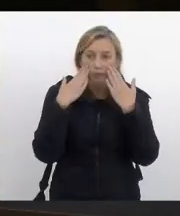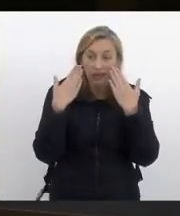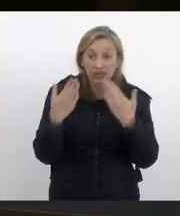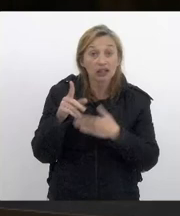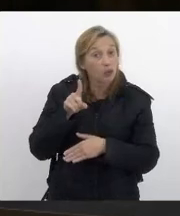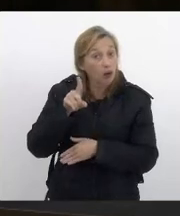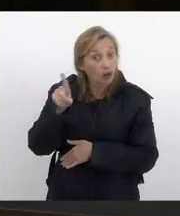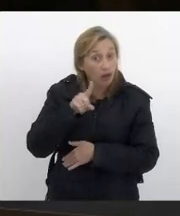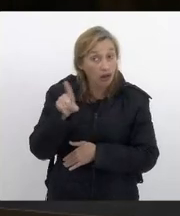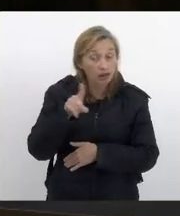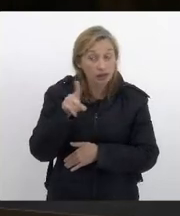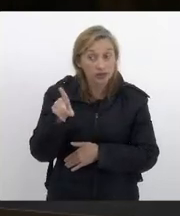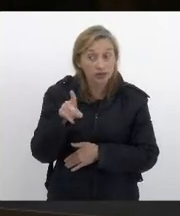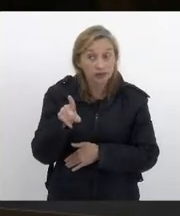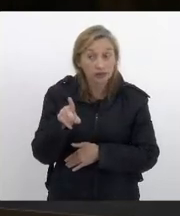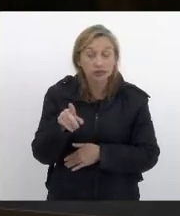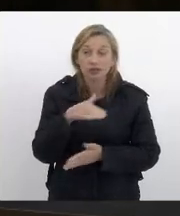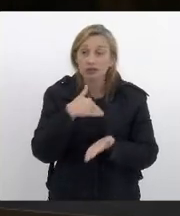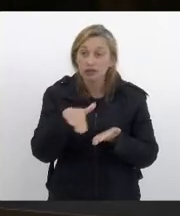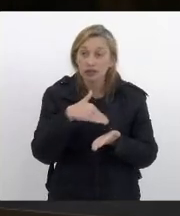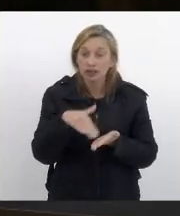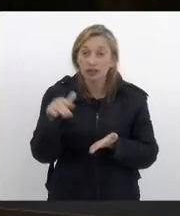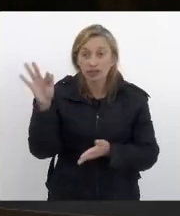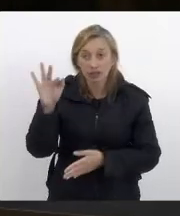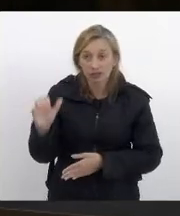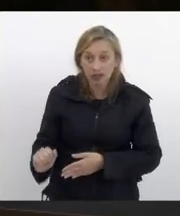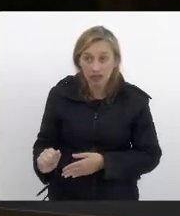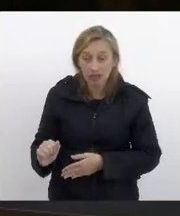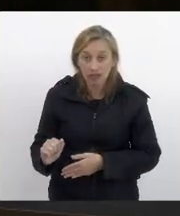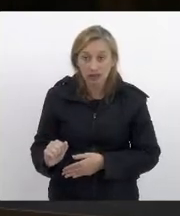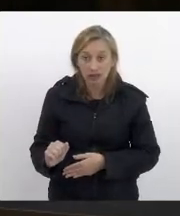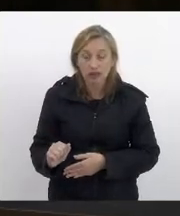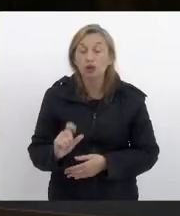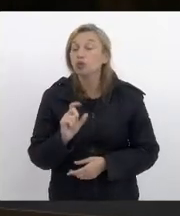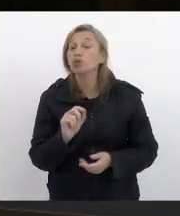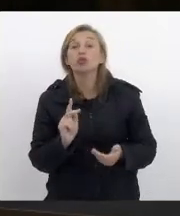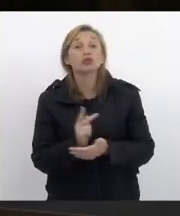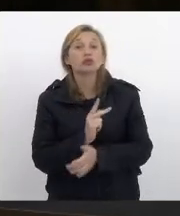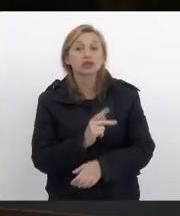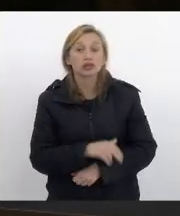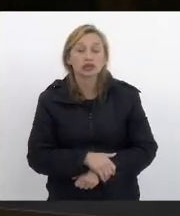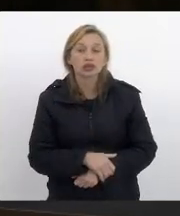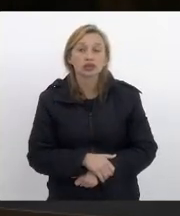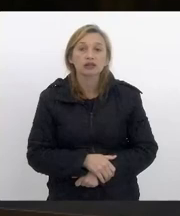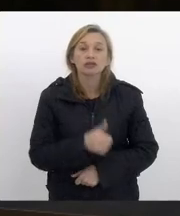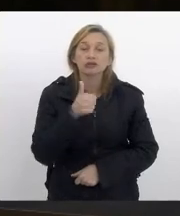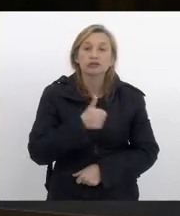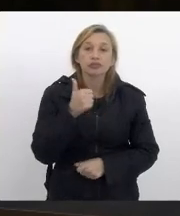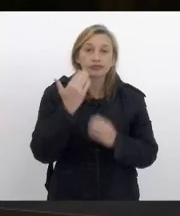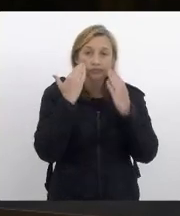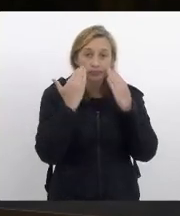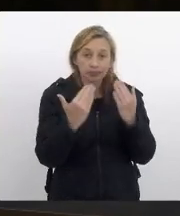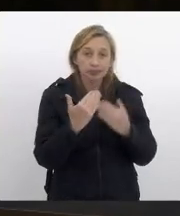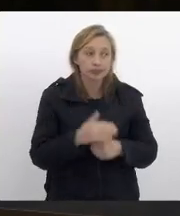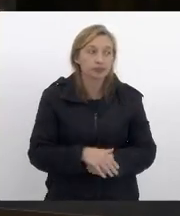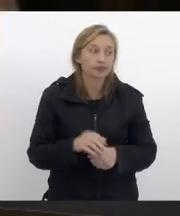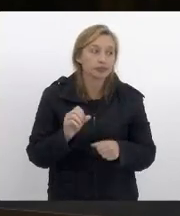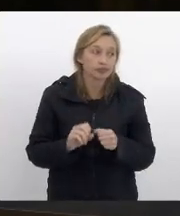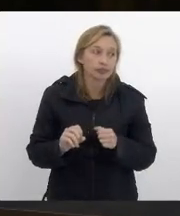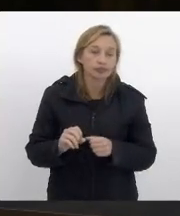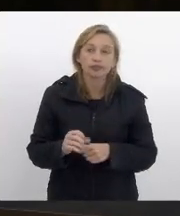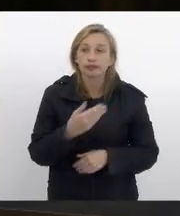lá para o secretário de Fazenda, e o que, que acontece? Na primeira apresentação, eles fizeram